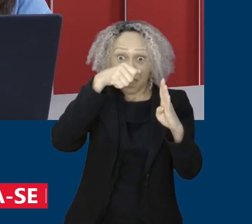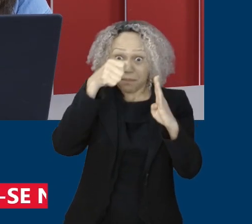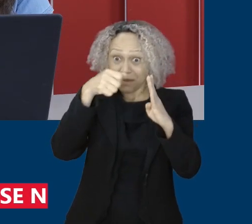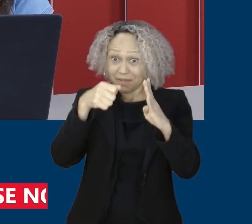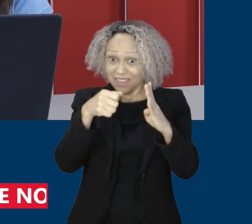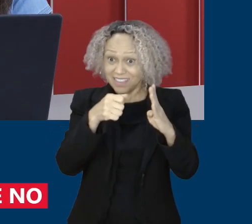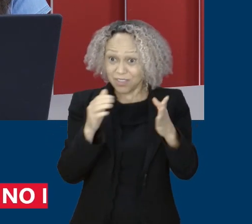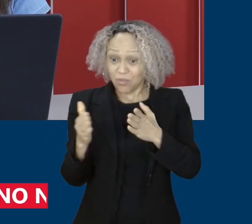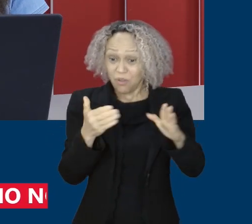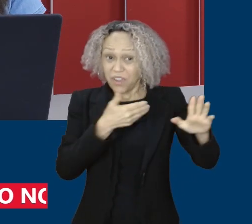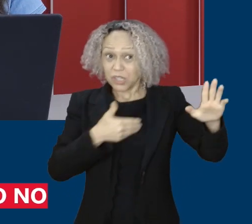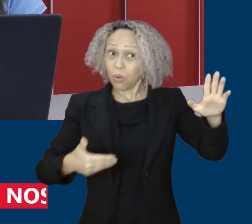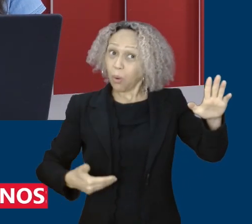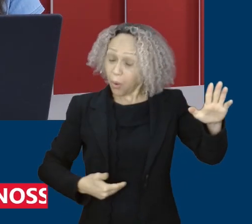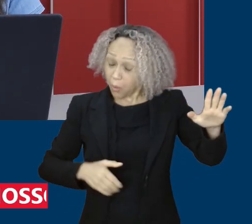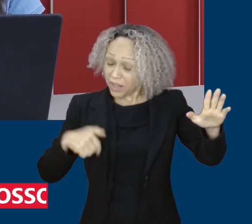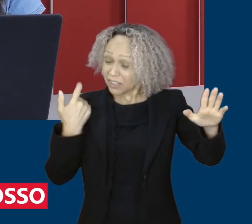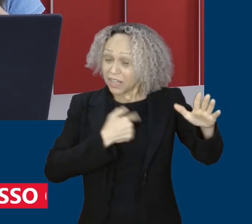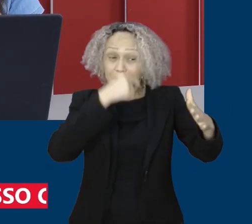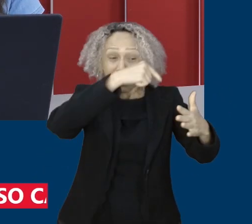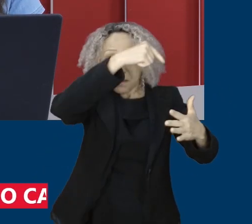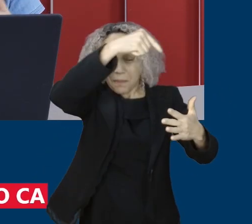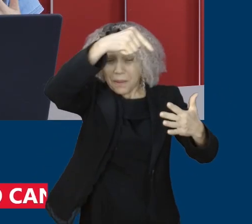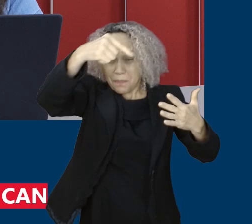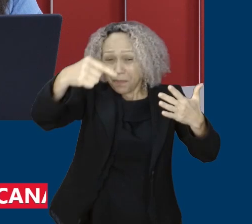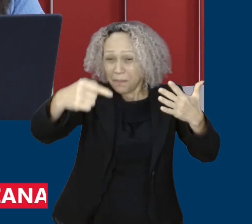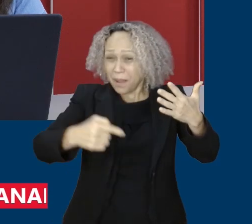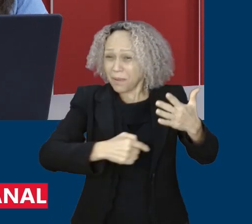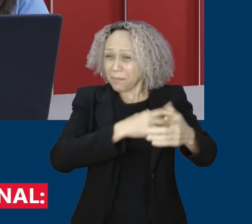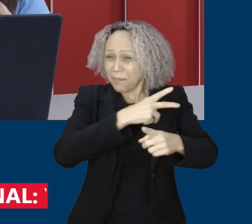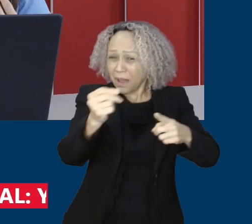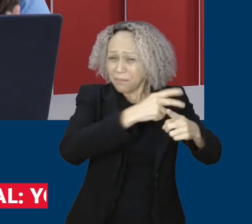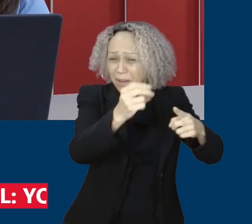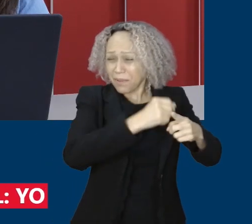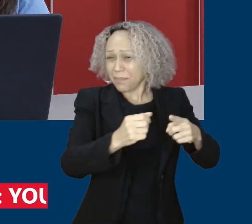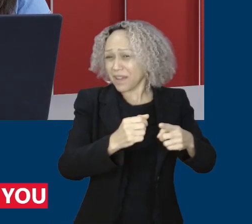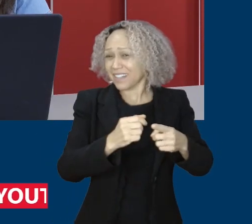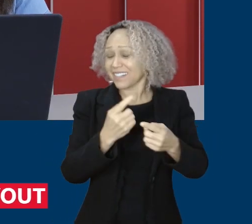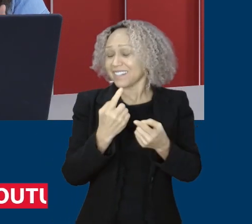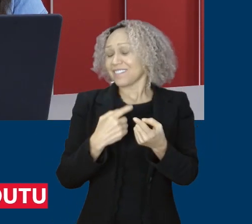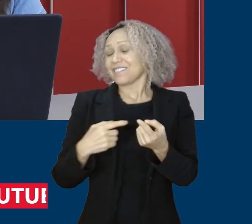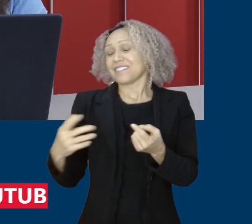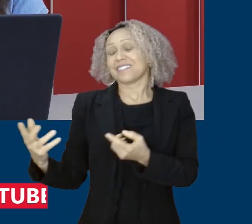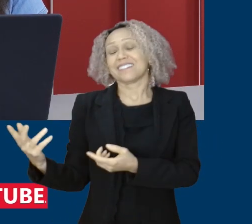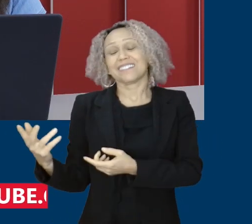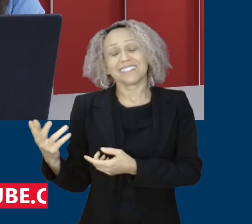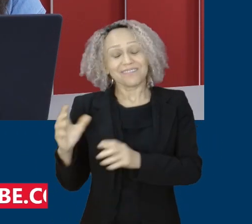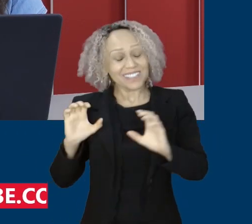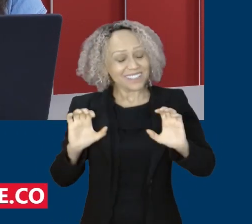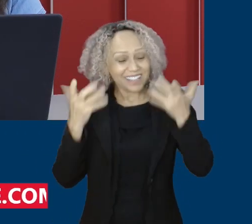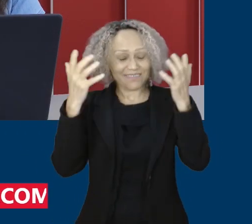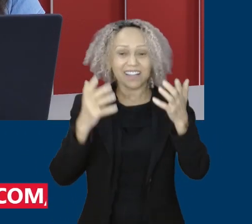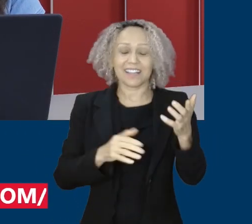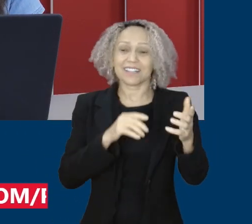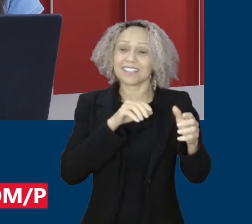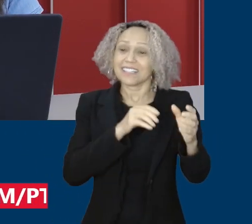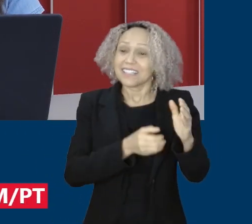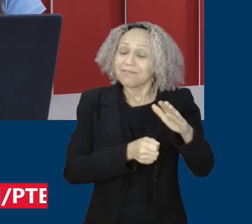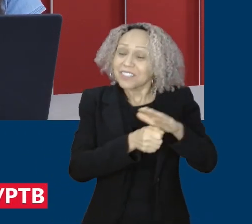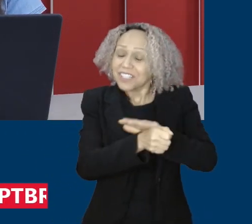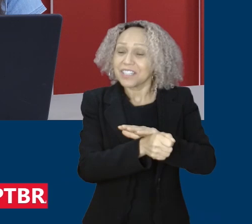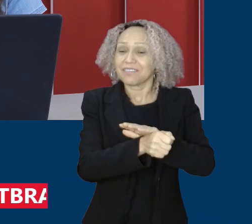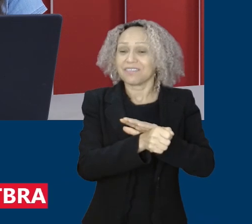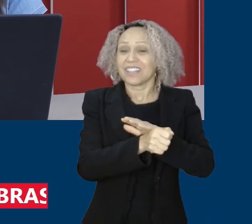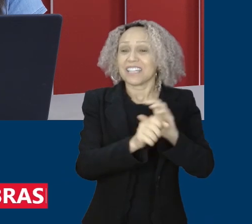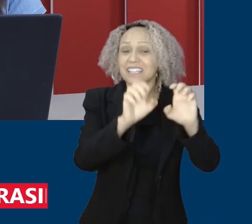celebrar. E nesses primeiros 6 meses o governo avançou em diversas áreas, investindo em infraestrutura, saúde, moradia e